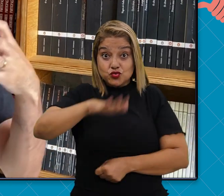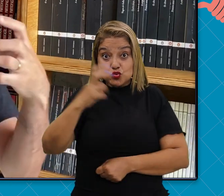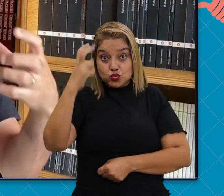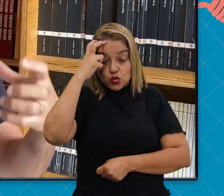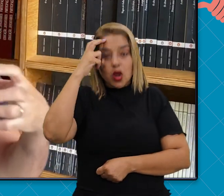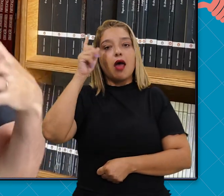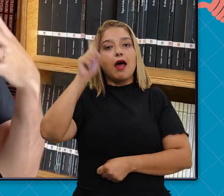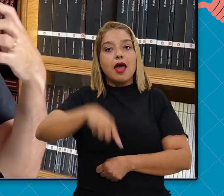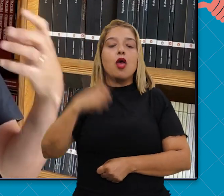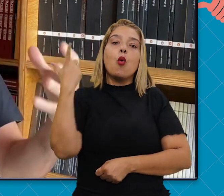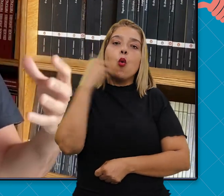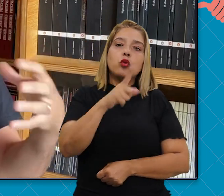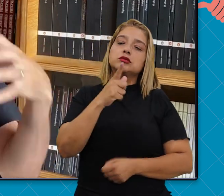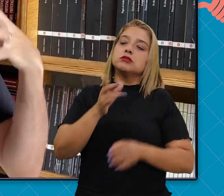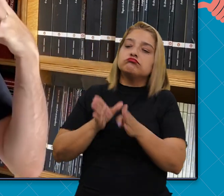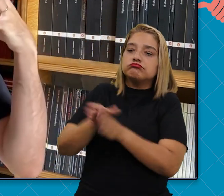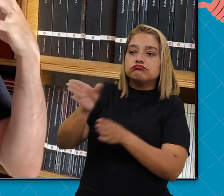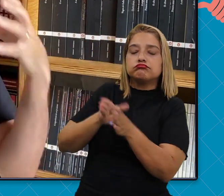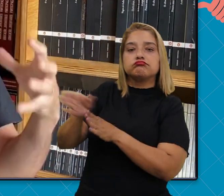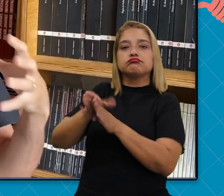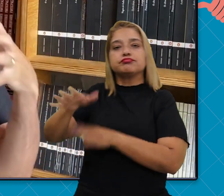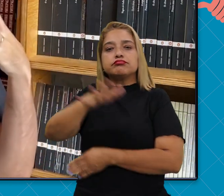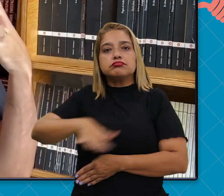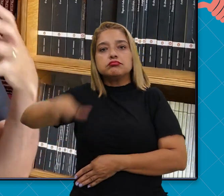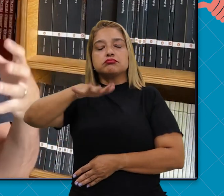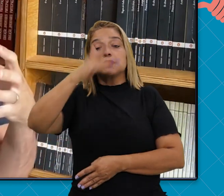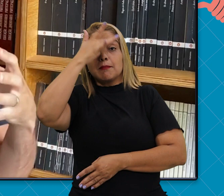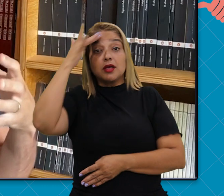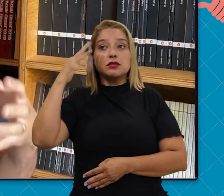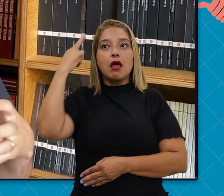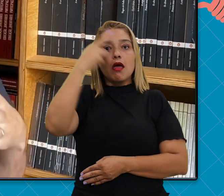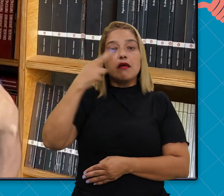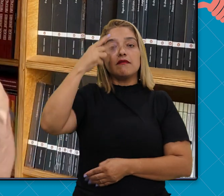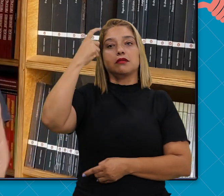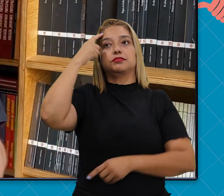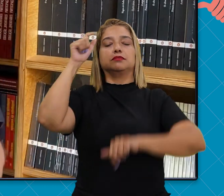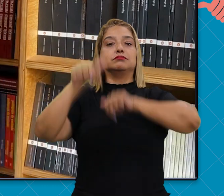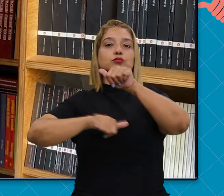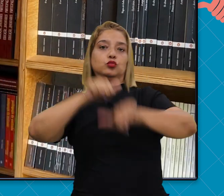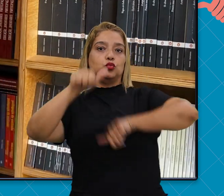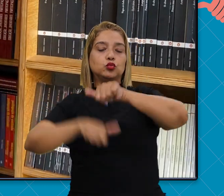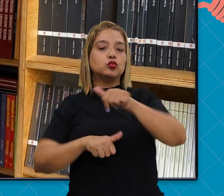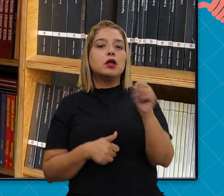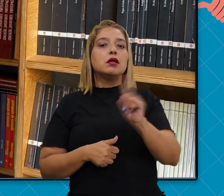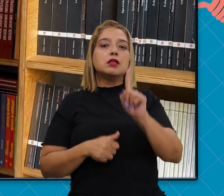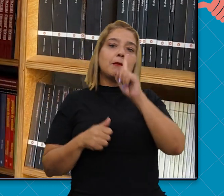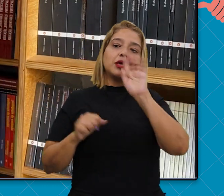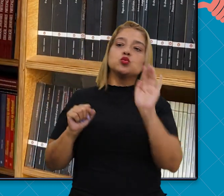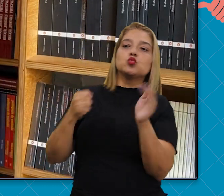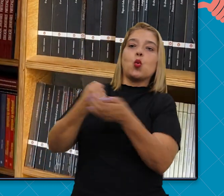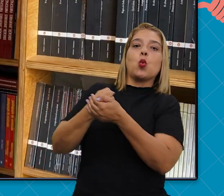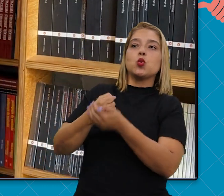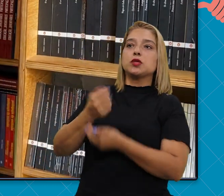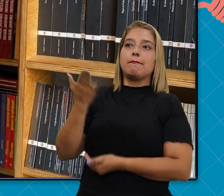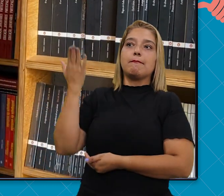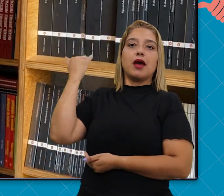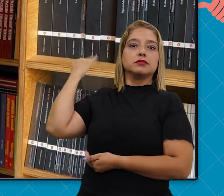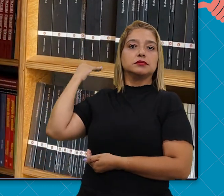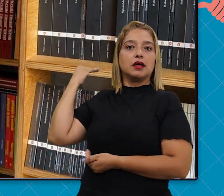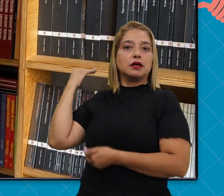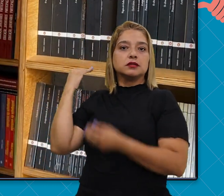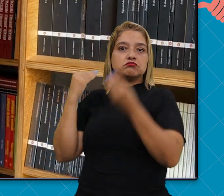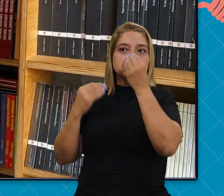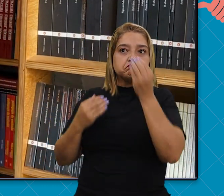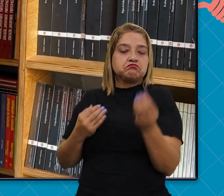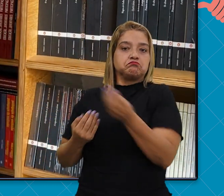para a formação dessas cabeças que refletem, que pensam, né? E não esconder esse